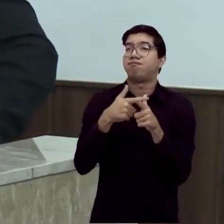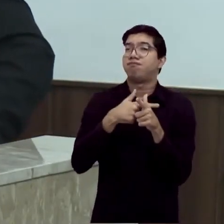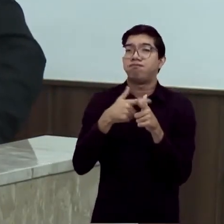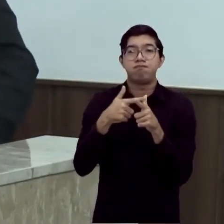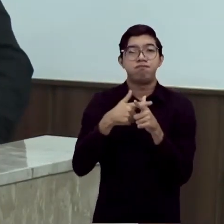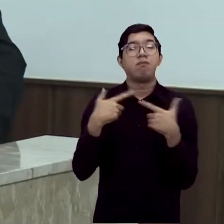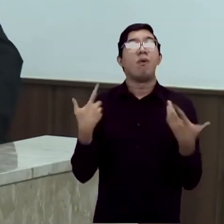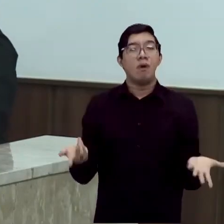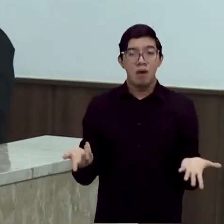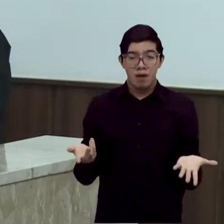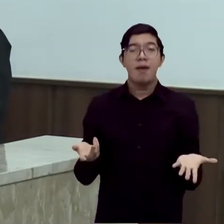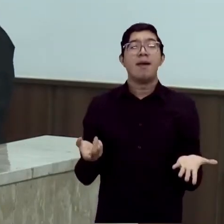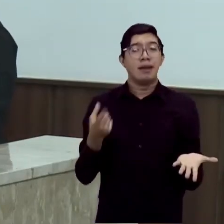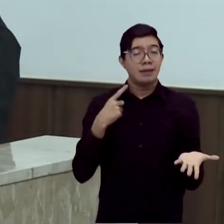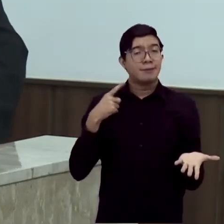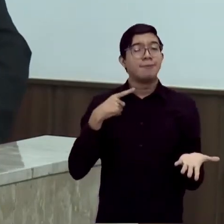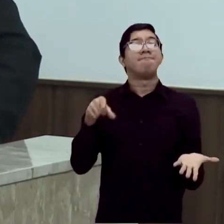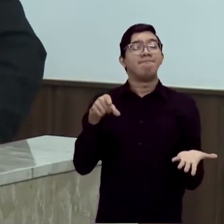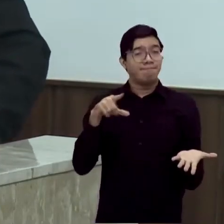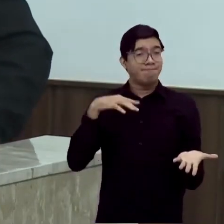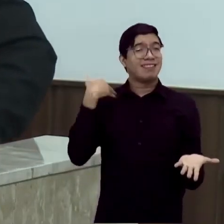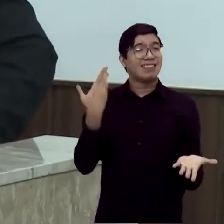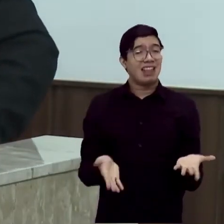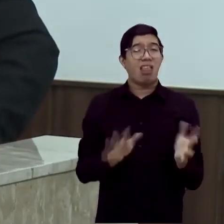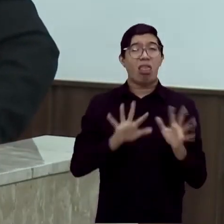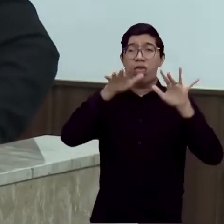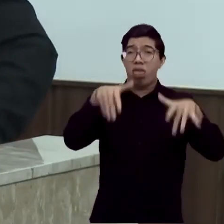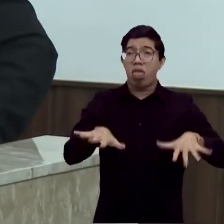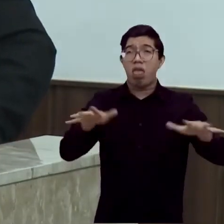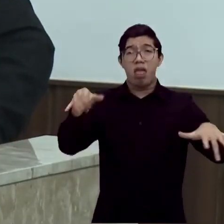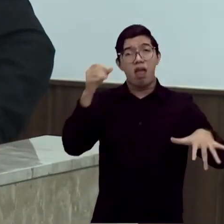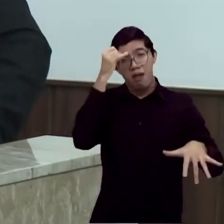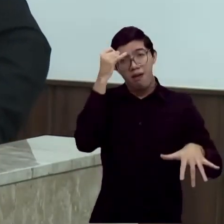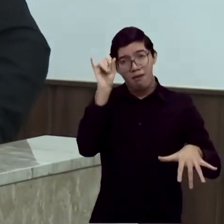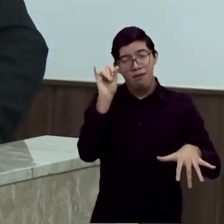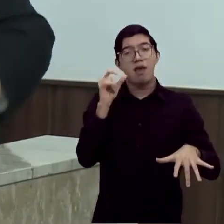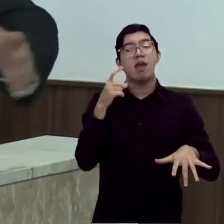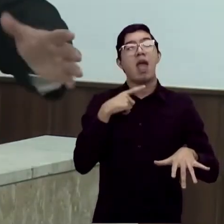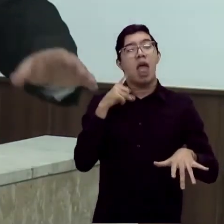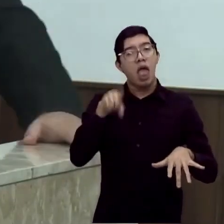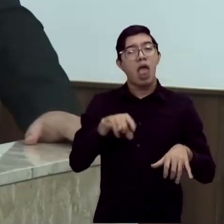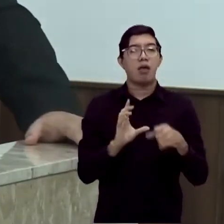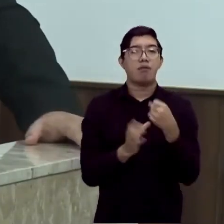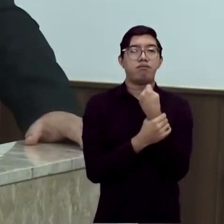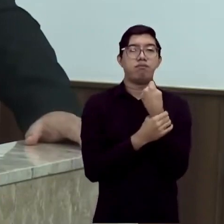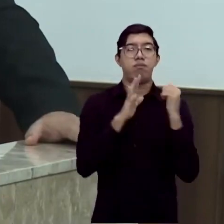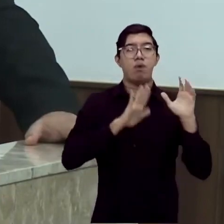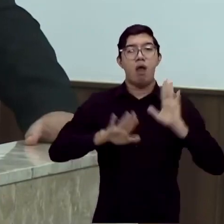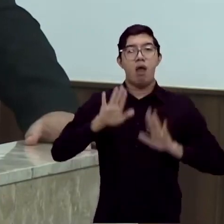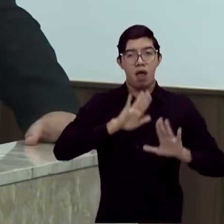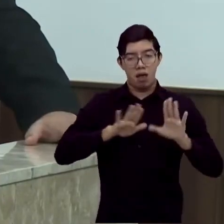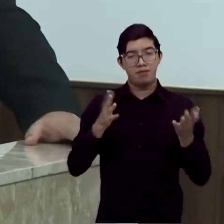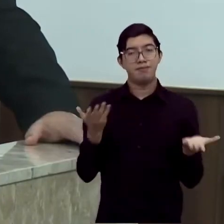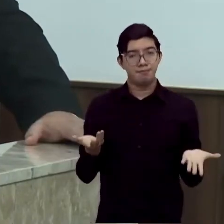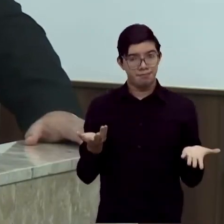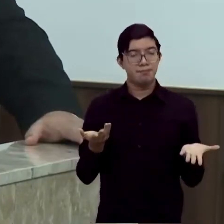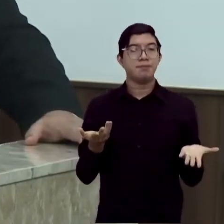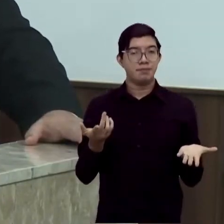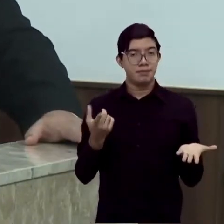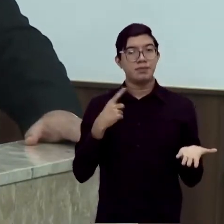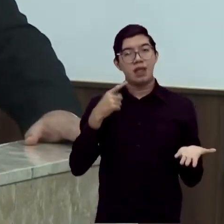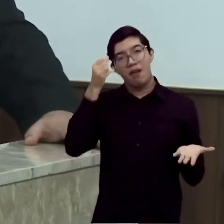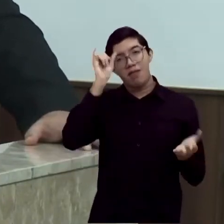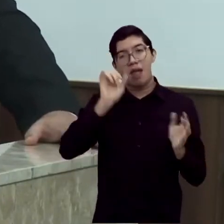sendo uma constante. Nós é algo que pode ser prevenido. Então, eu gostaria de propor mais uma vez que